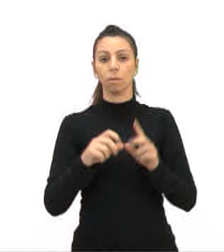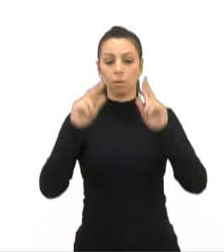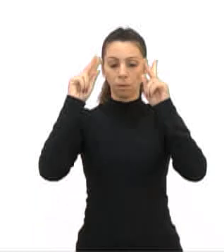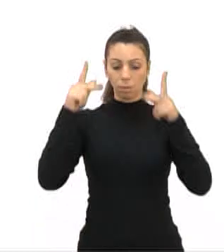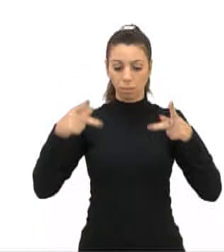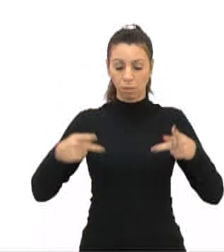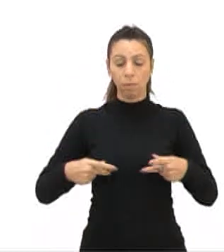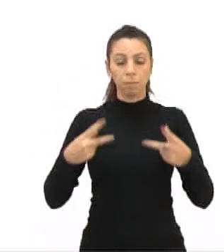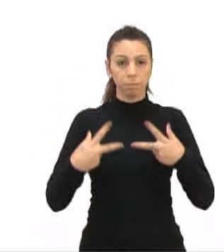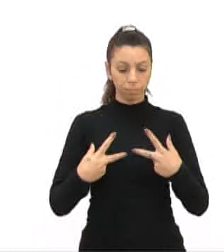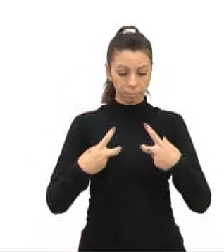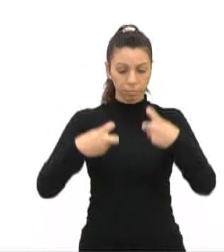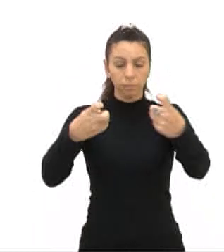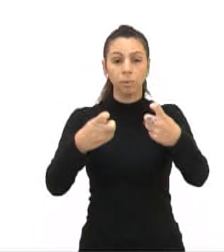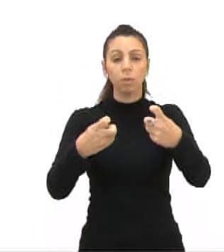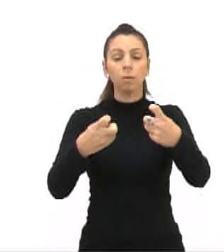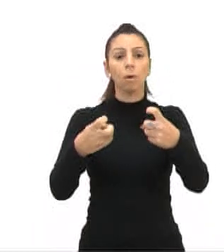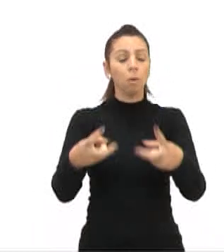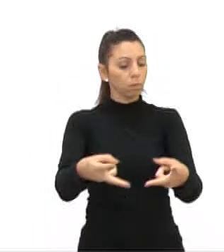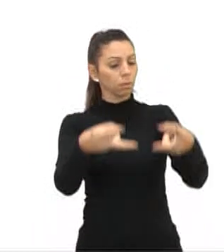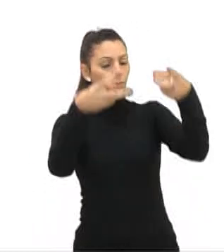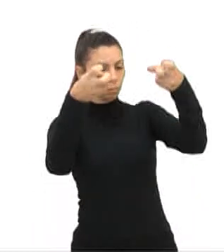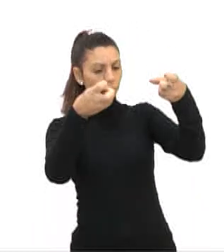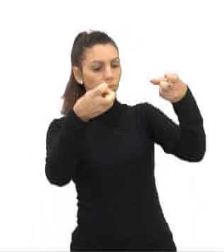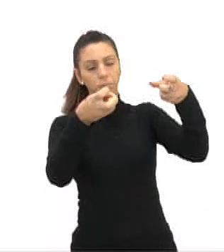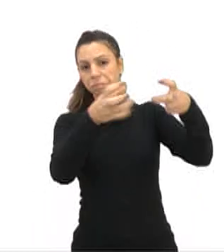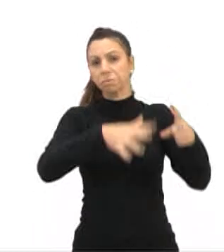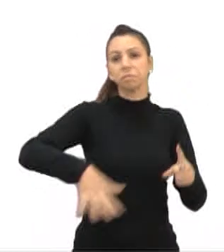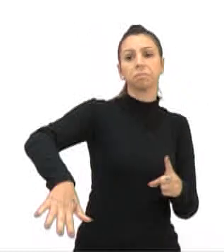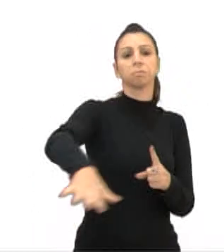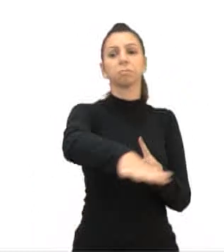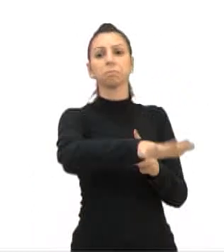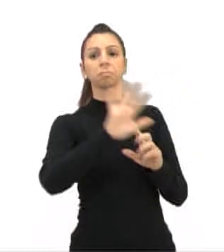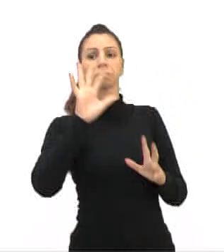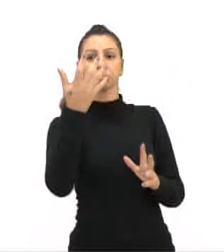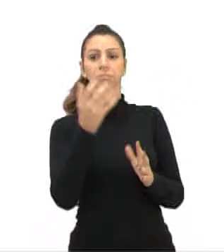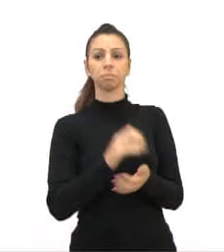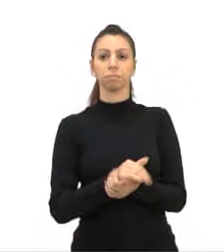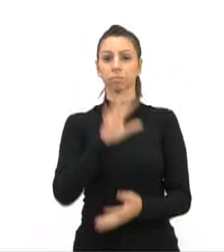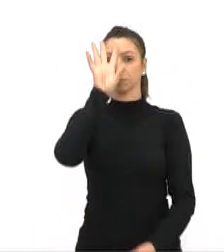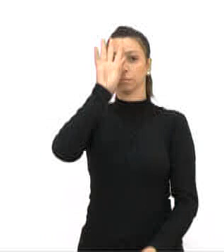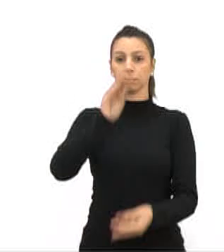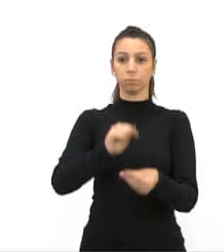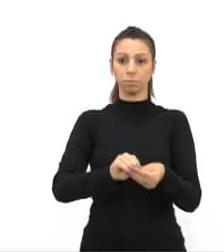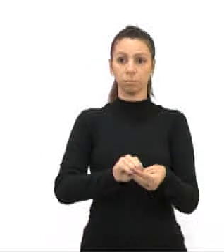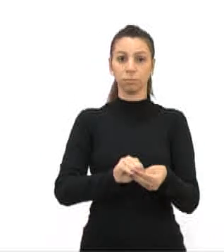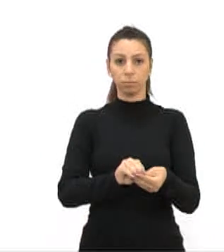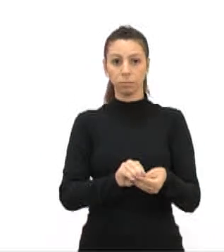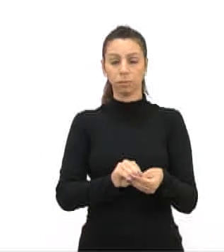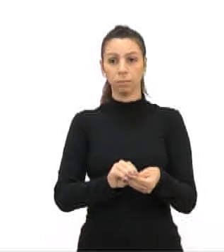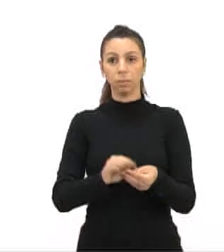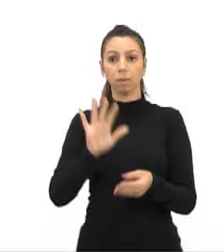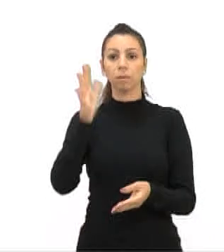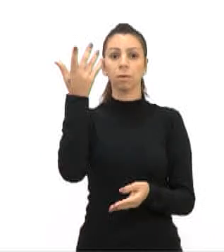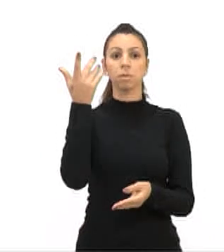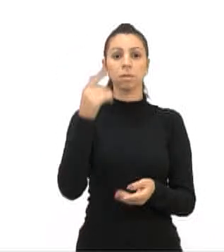hoje perceber o que está acontecendo no mundo e compreender o que está acontecendo com